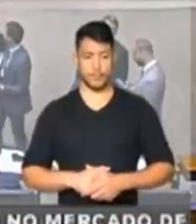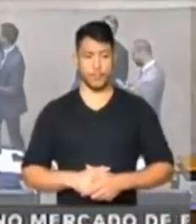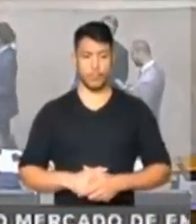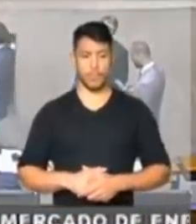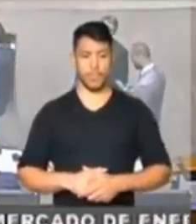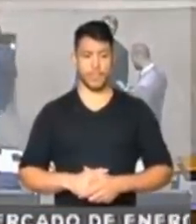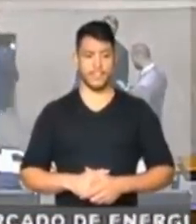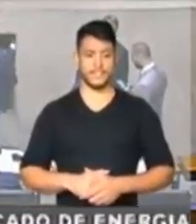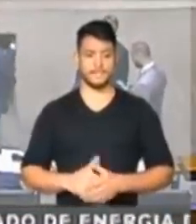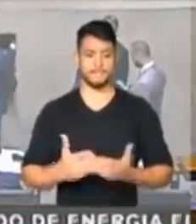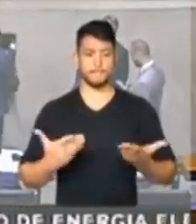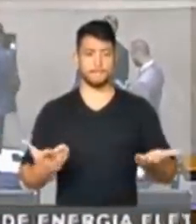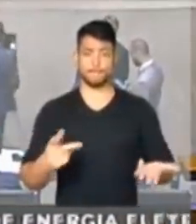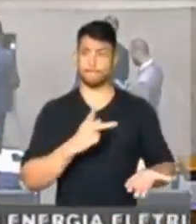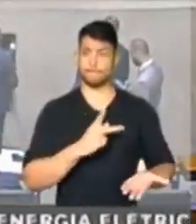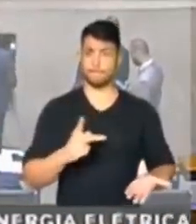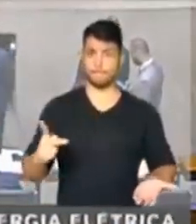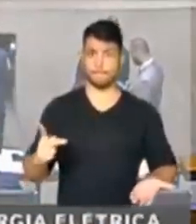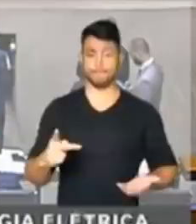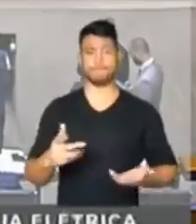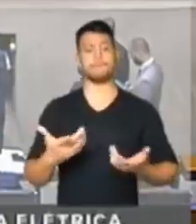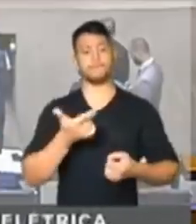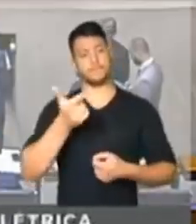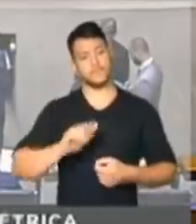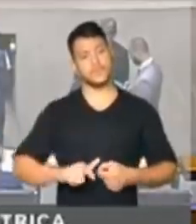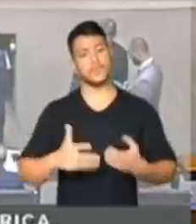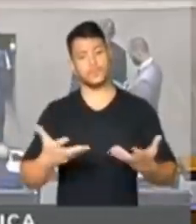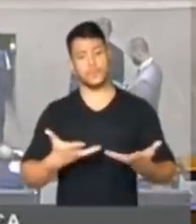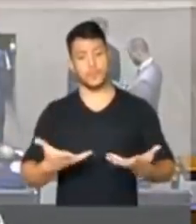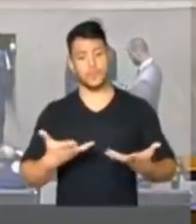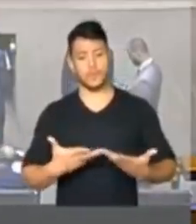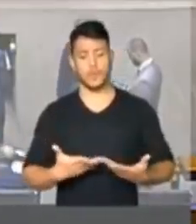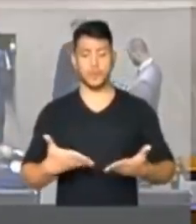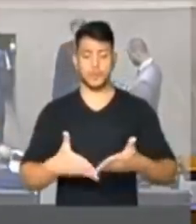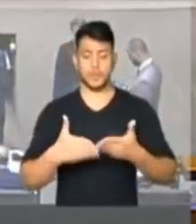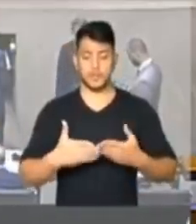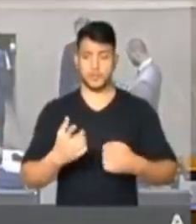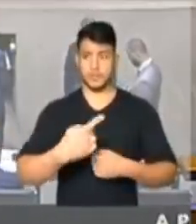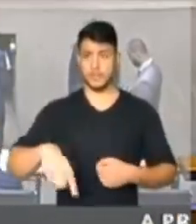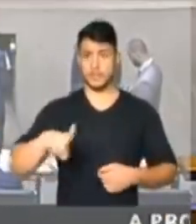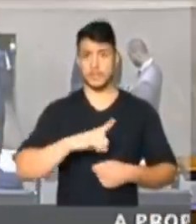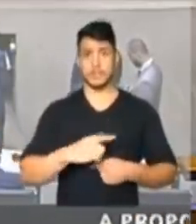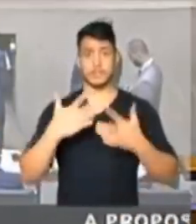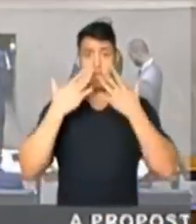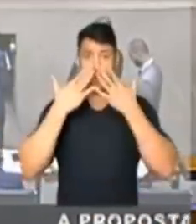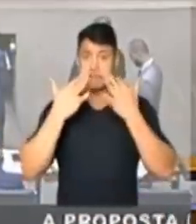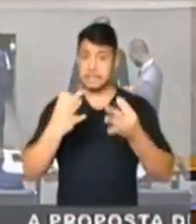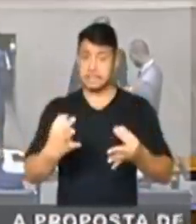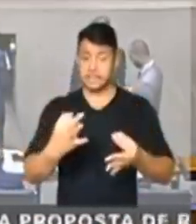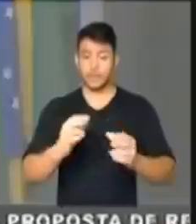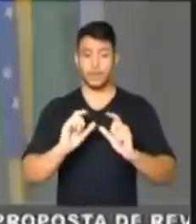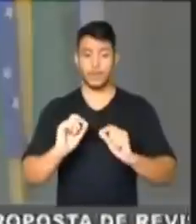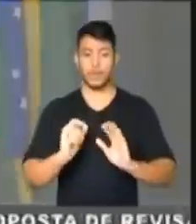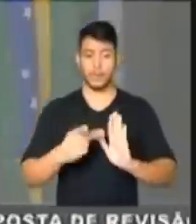Senhor presidente, senhores parlamentares, mais uma vez eu subo à tribuna para chamar a atenção a um dos PLNs que nós vamos votar